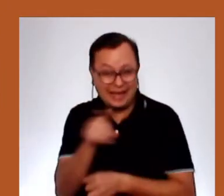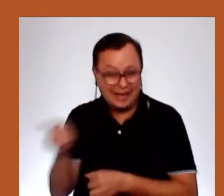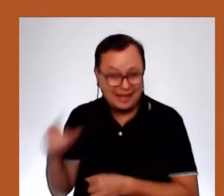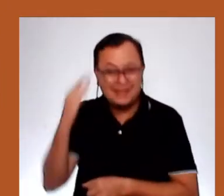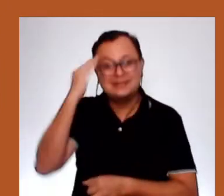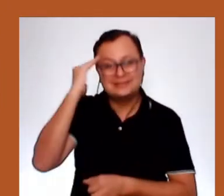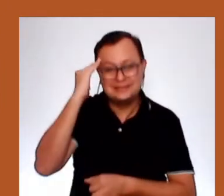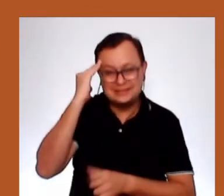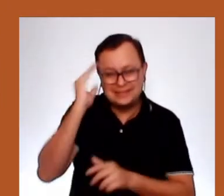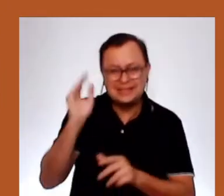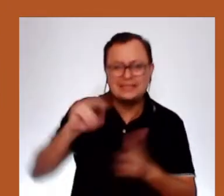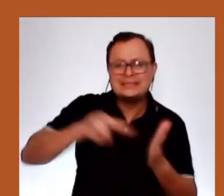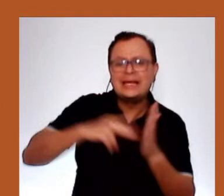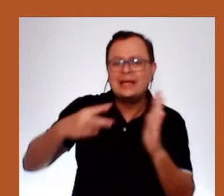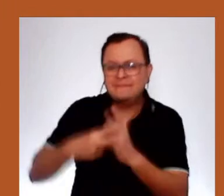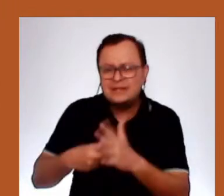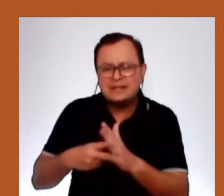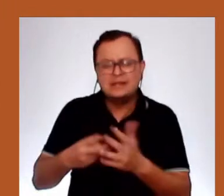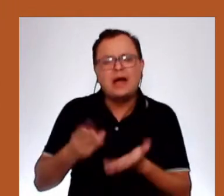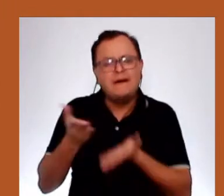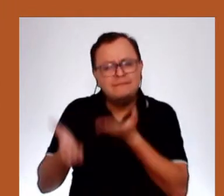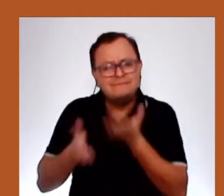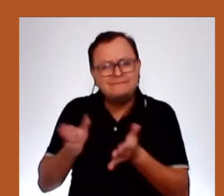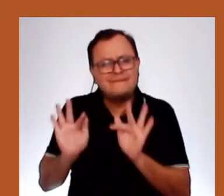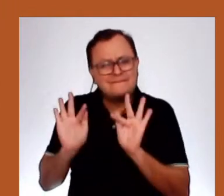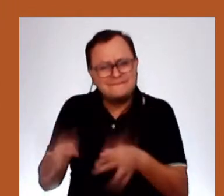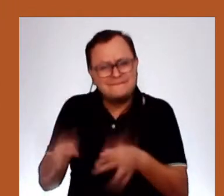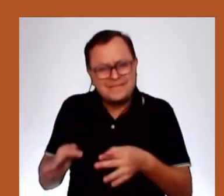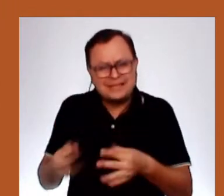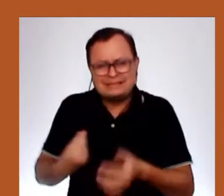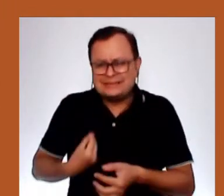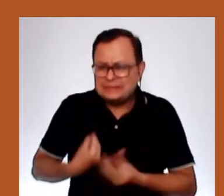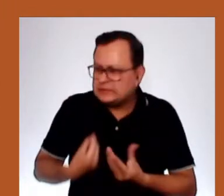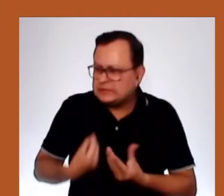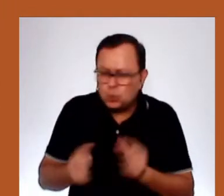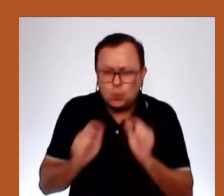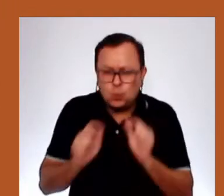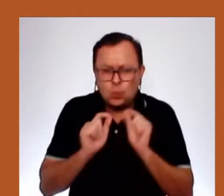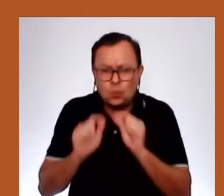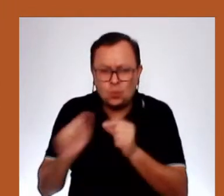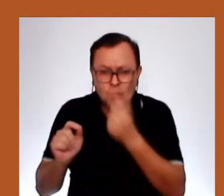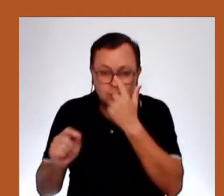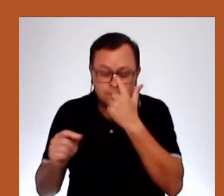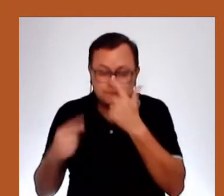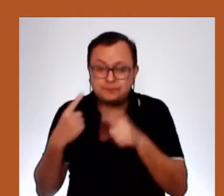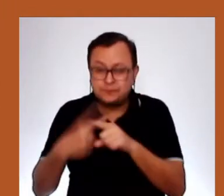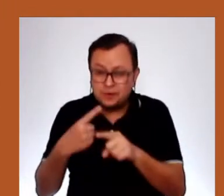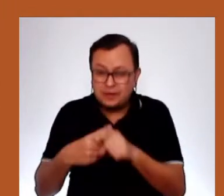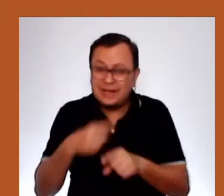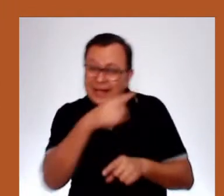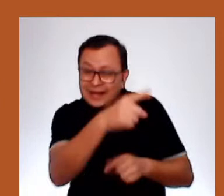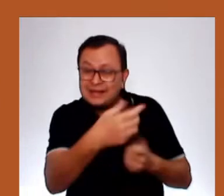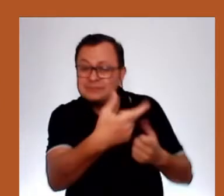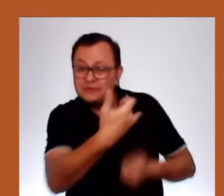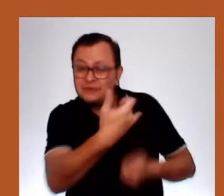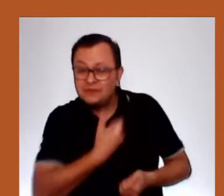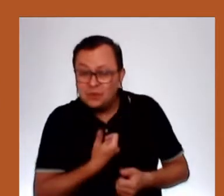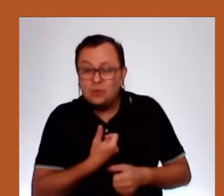significava. A gente estava um pouco indo para a reunião para ouvir quanto tempo meu pai teria de